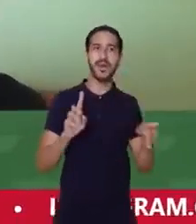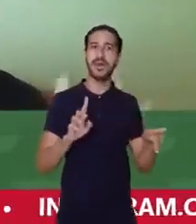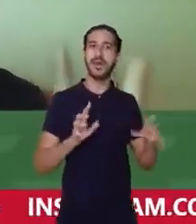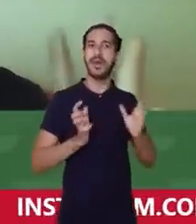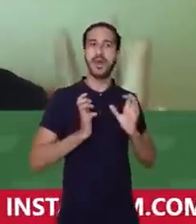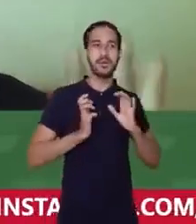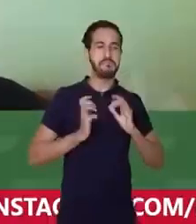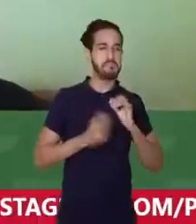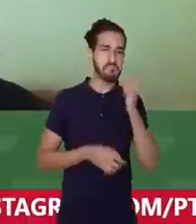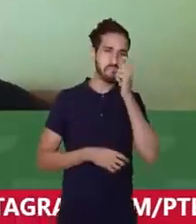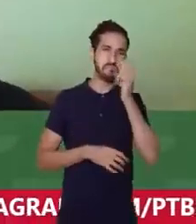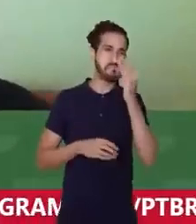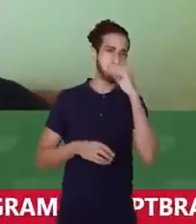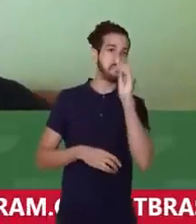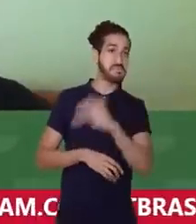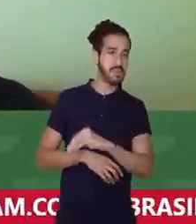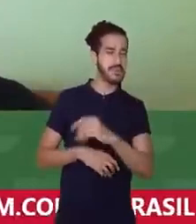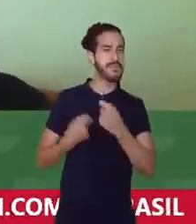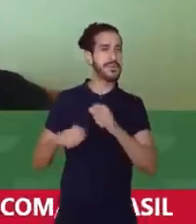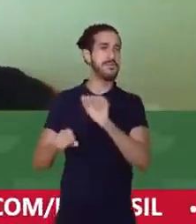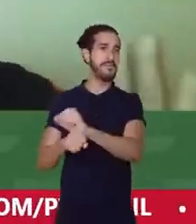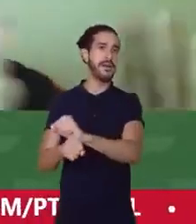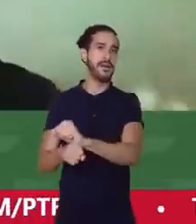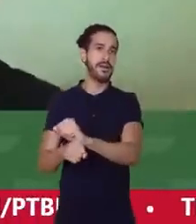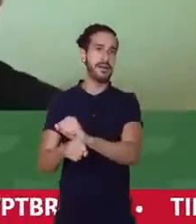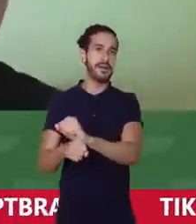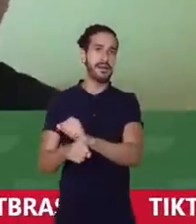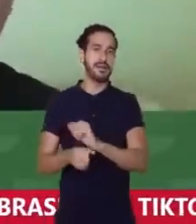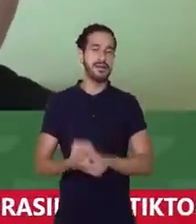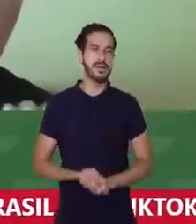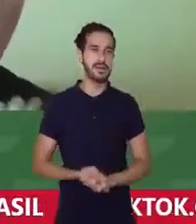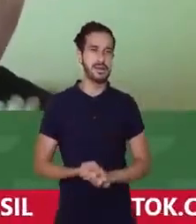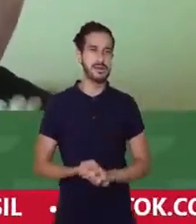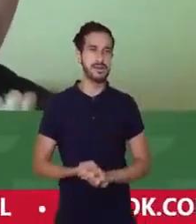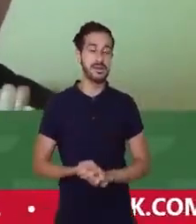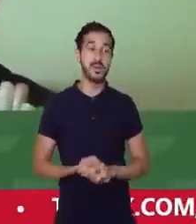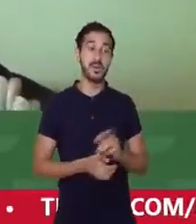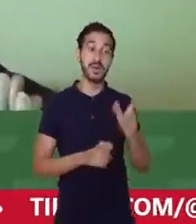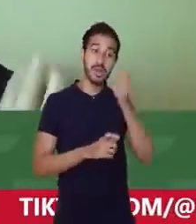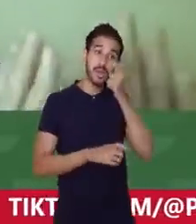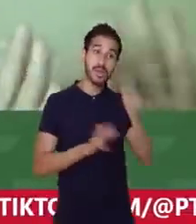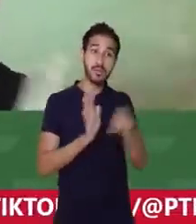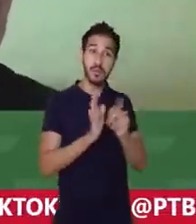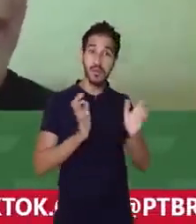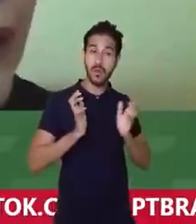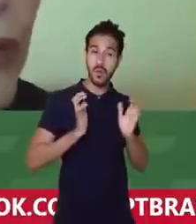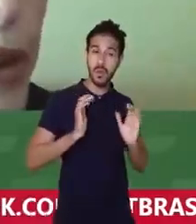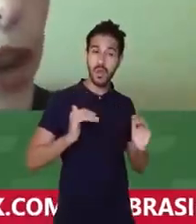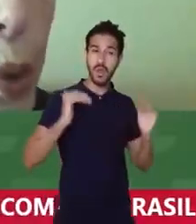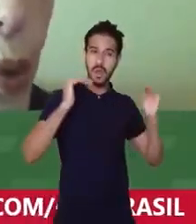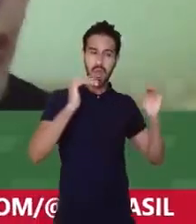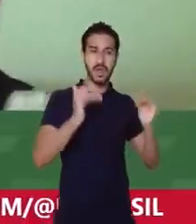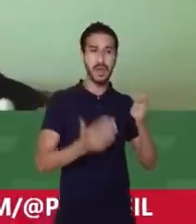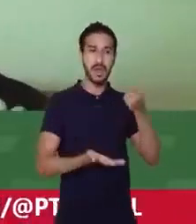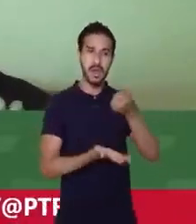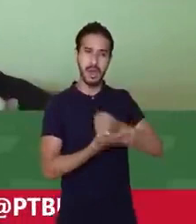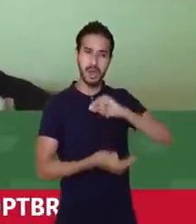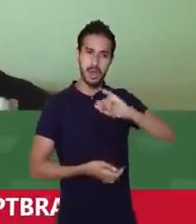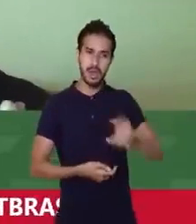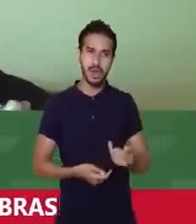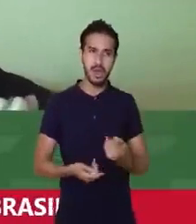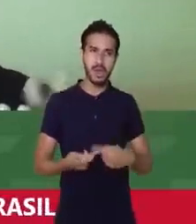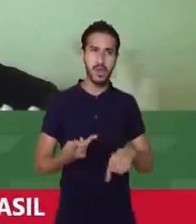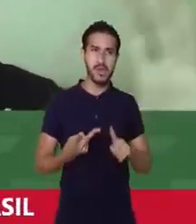ricos, tinha de ser congelado. O que interessava aos ricos, que era o pagamento de